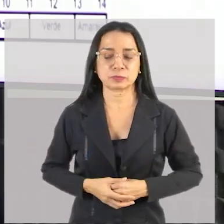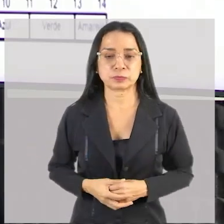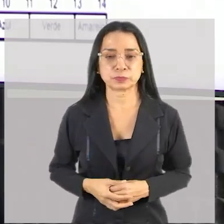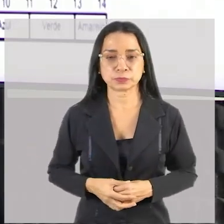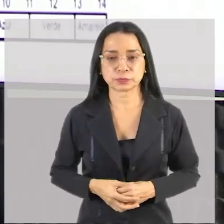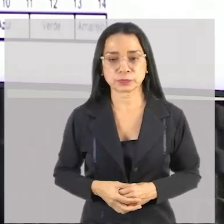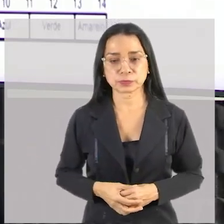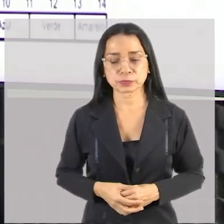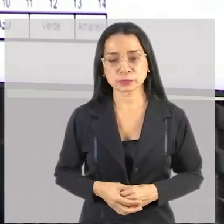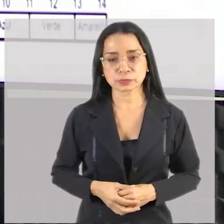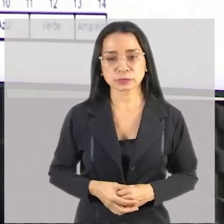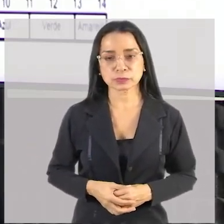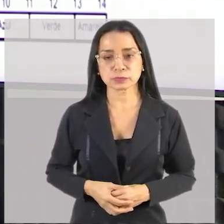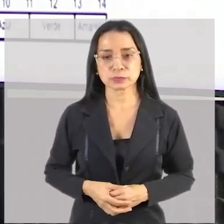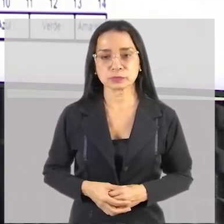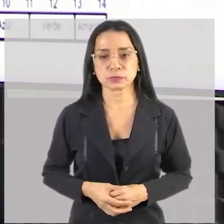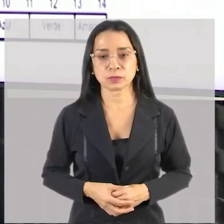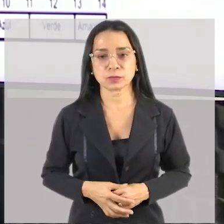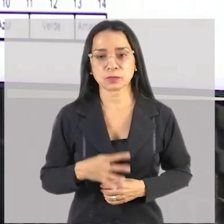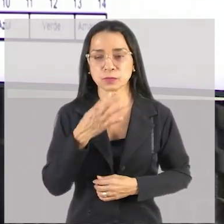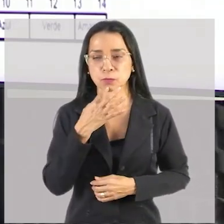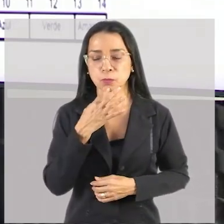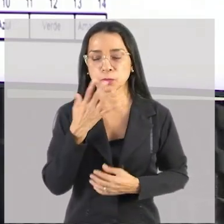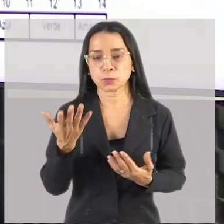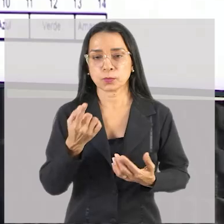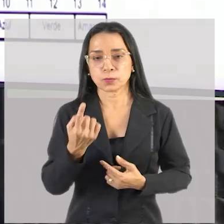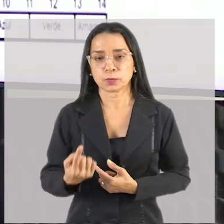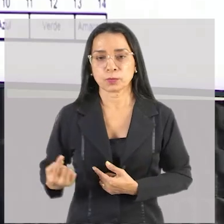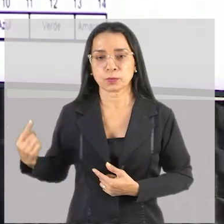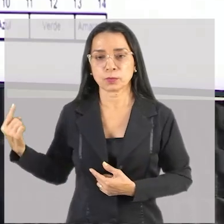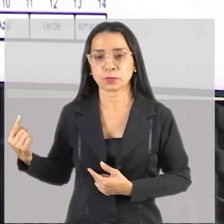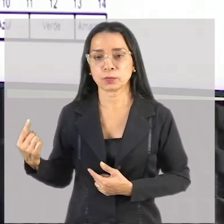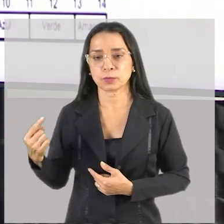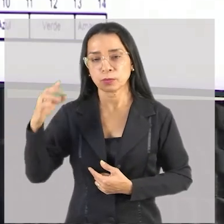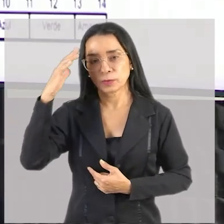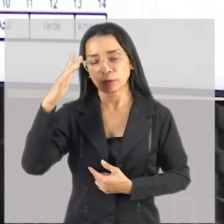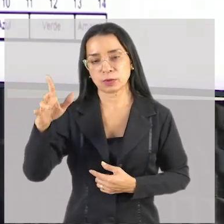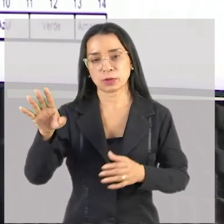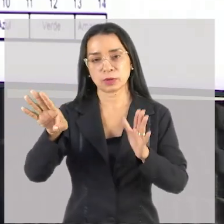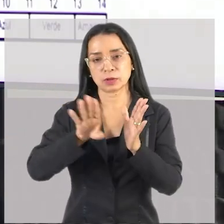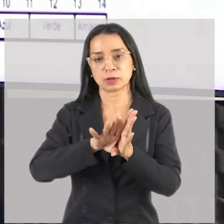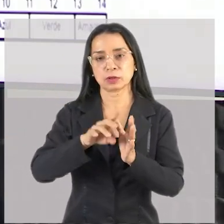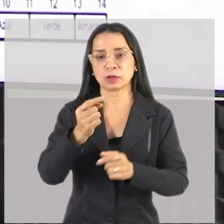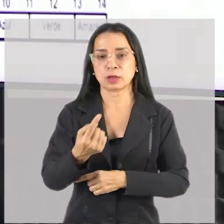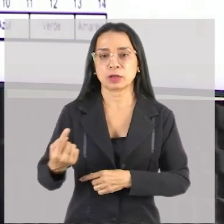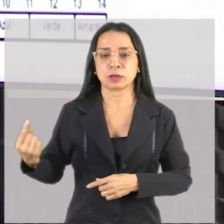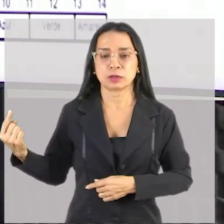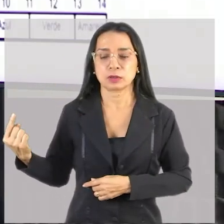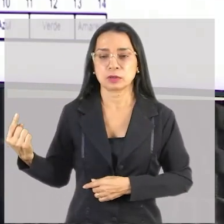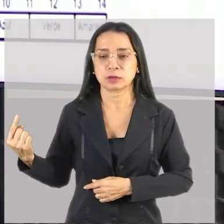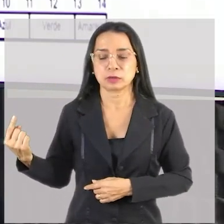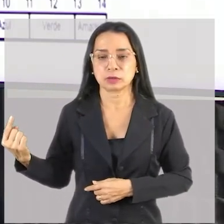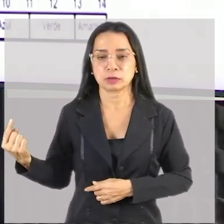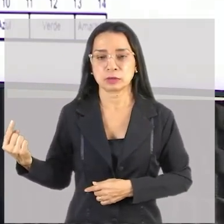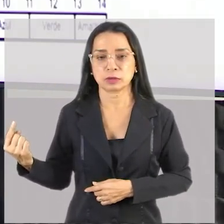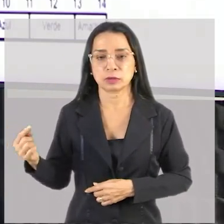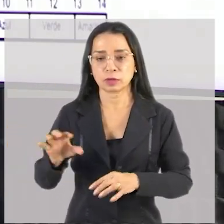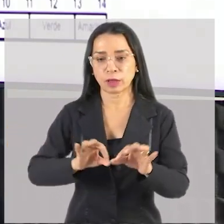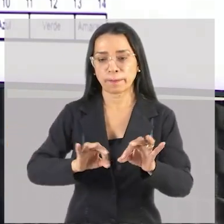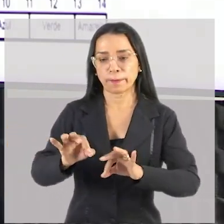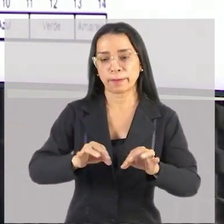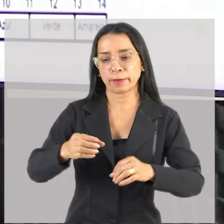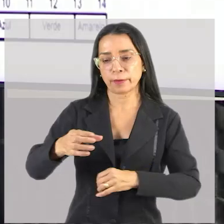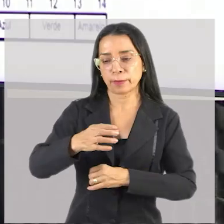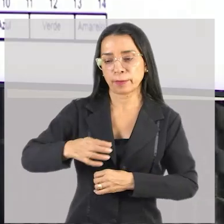negativo. Para você ter uma noção, vamos imaginar que você vai chegar bem aqui, ó, e vai preparar